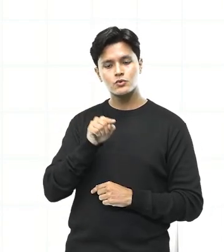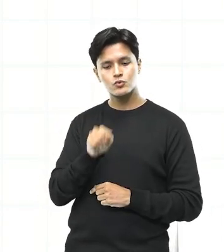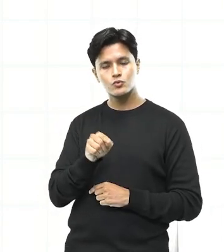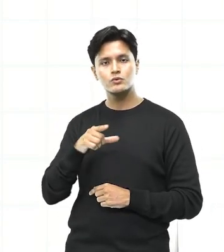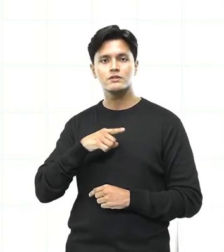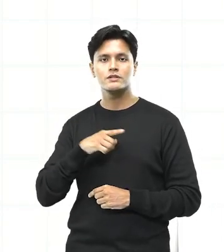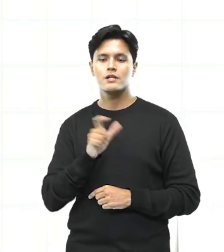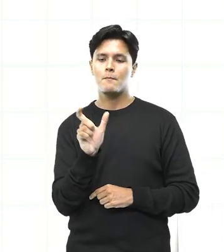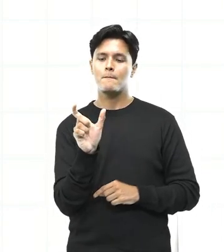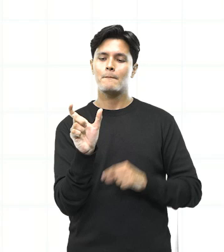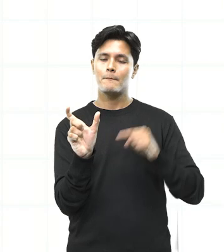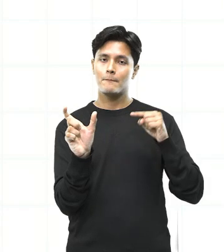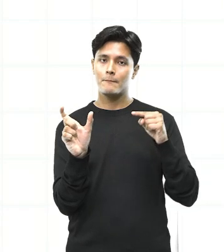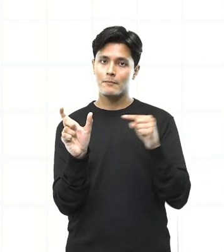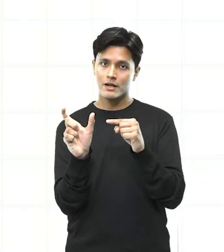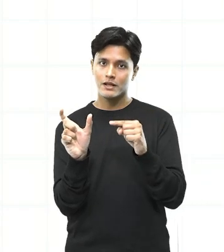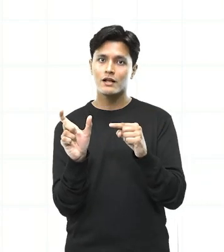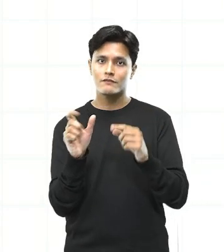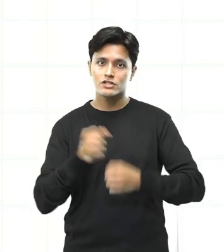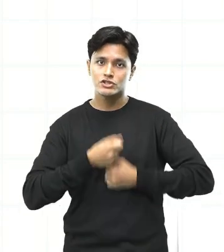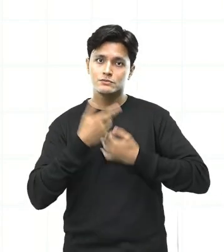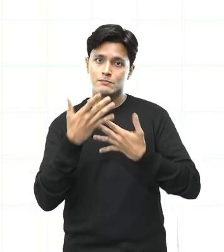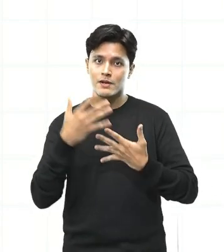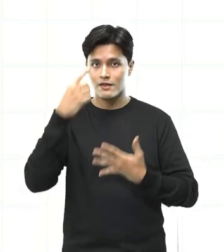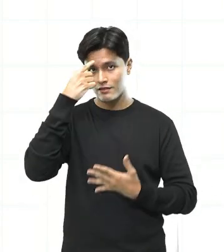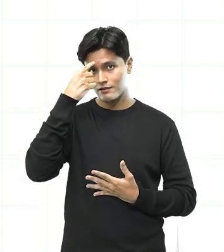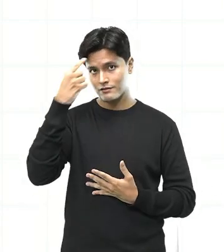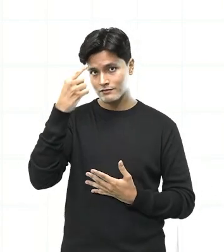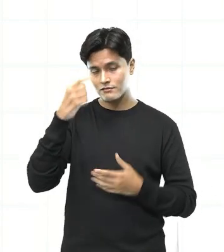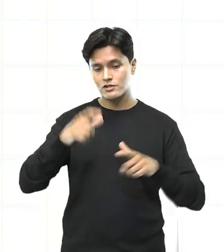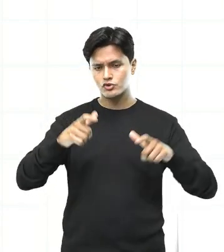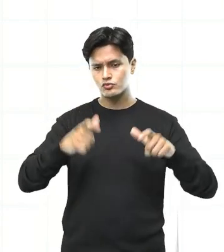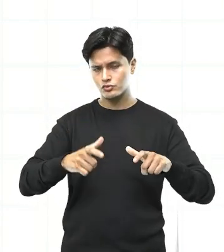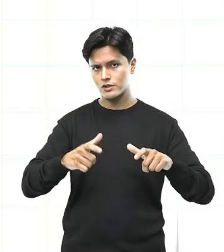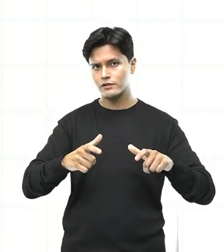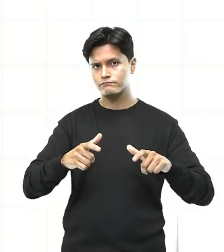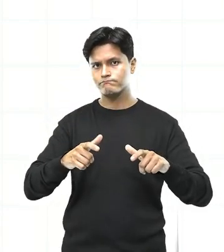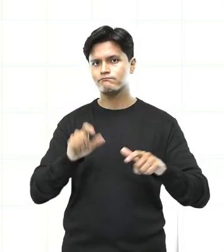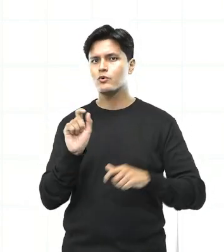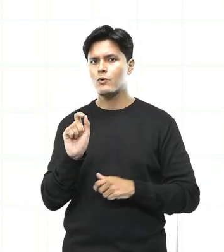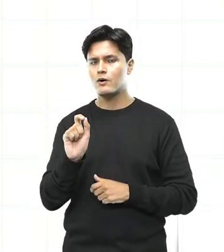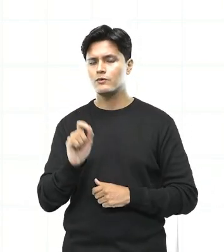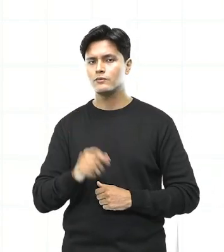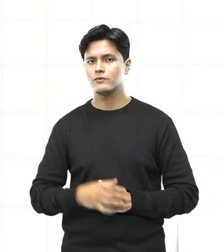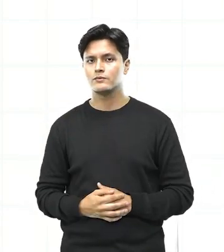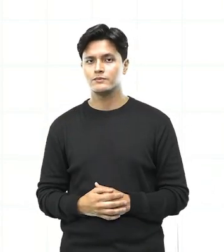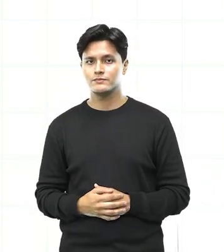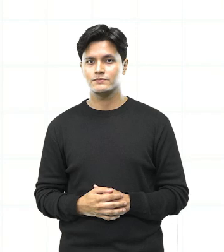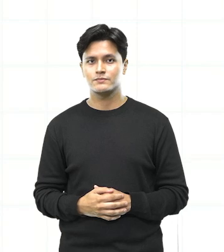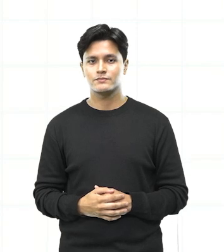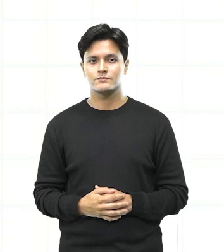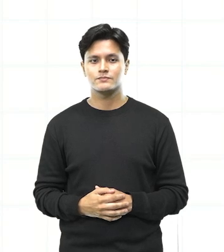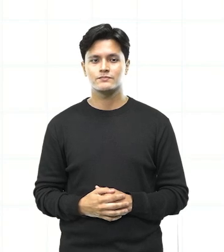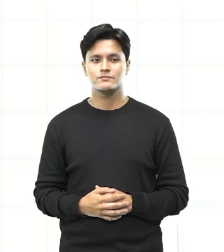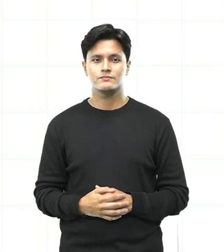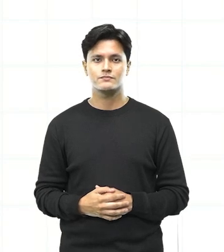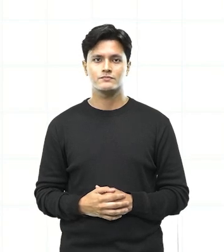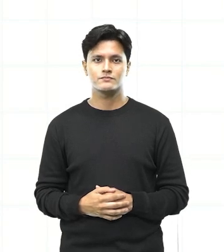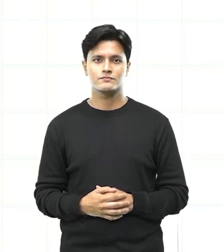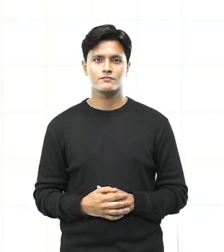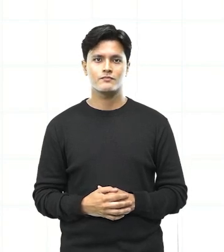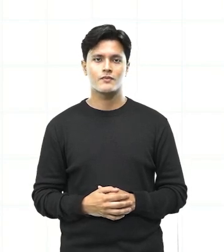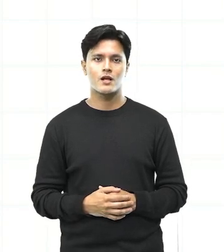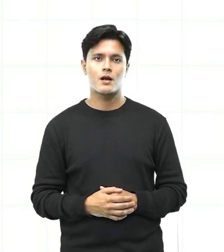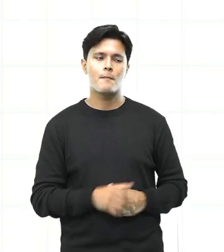de lugar, né? Que palavras estão dando ideia de lugar? Vamos lá. Torne amigos